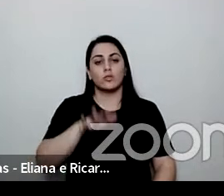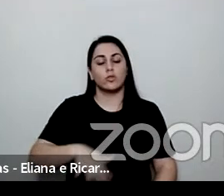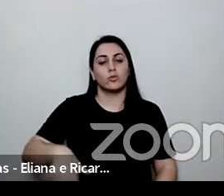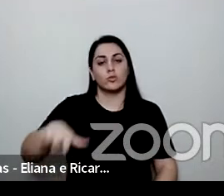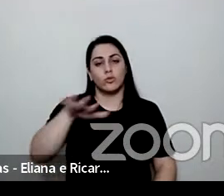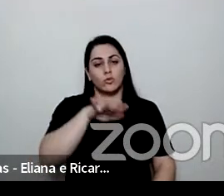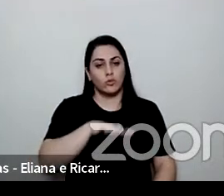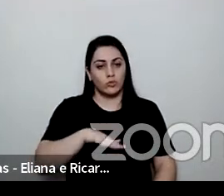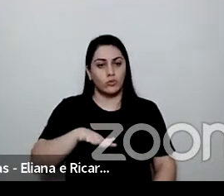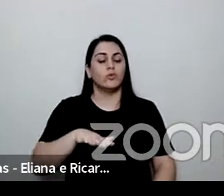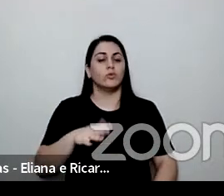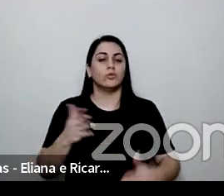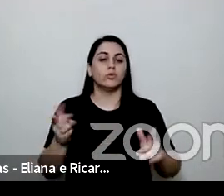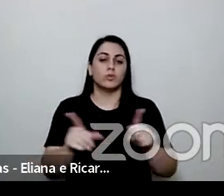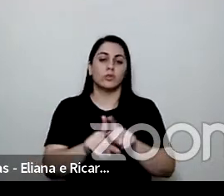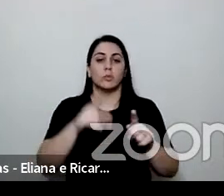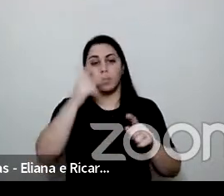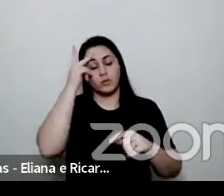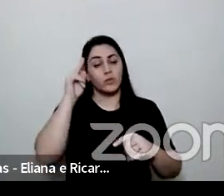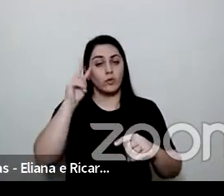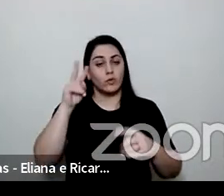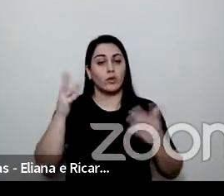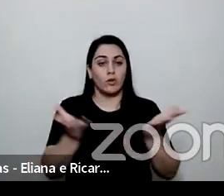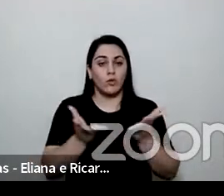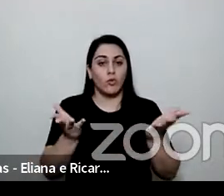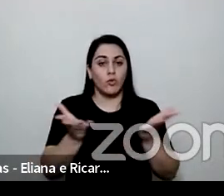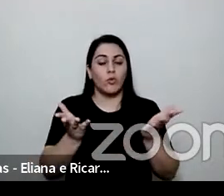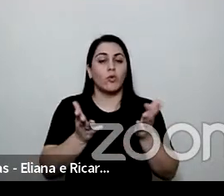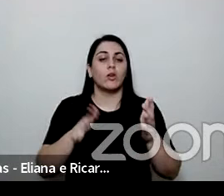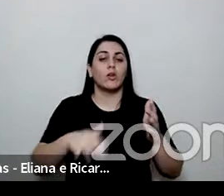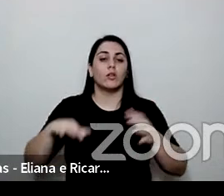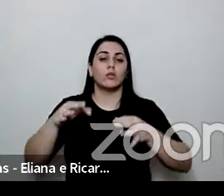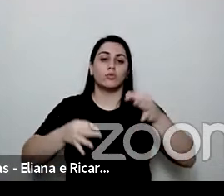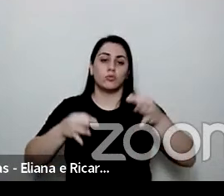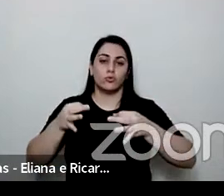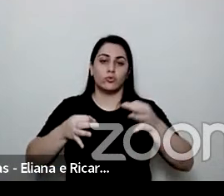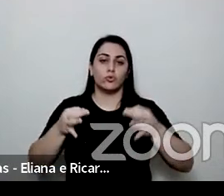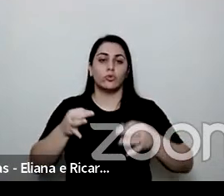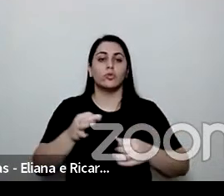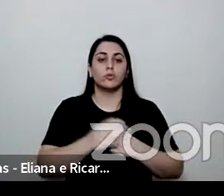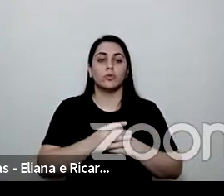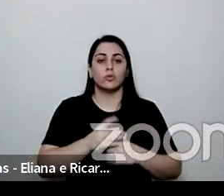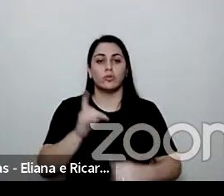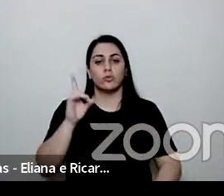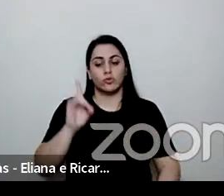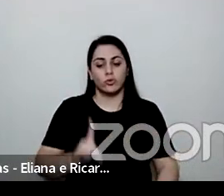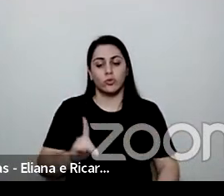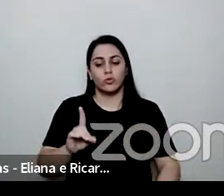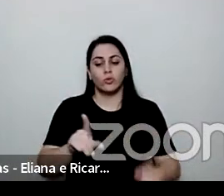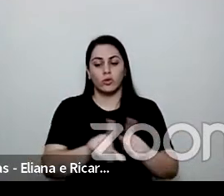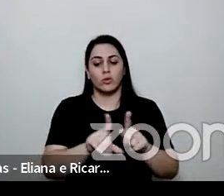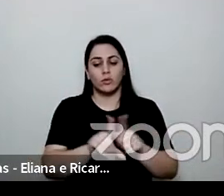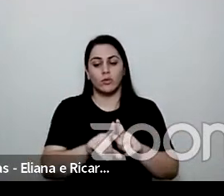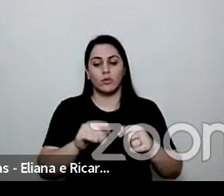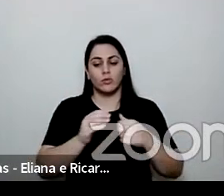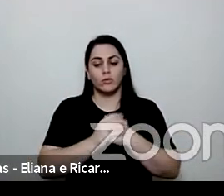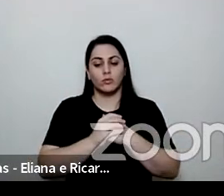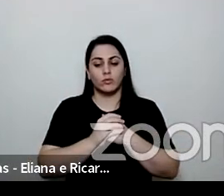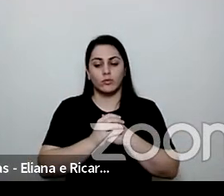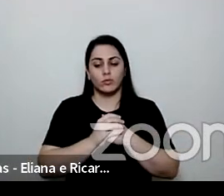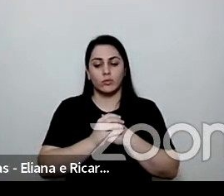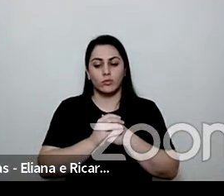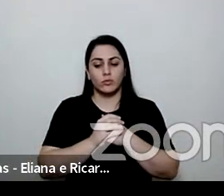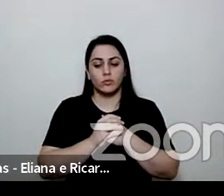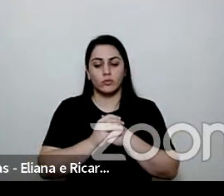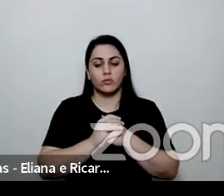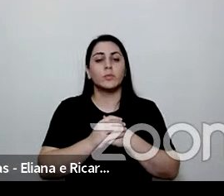nesta Poxa que nos Assiste esse de trás eu até não ouvir as primeiro minuto